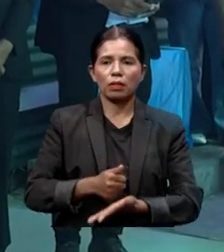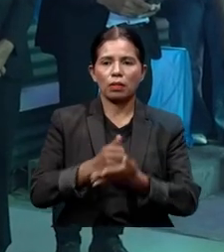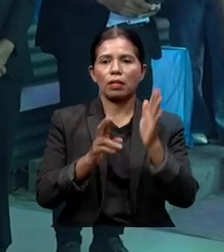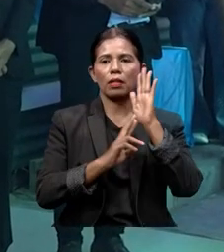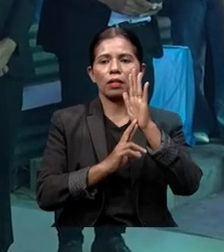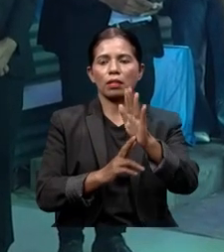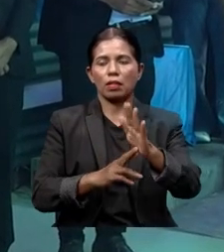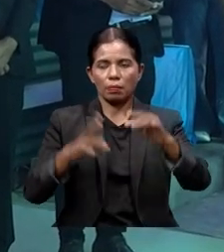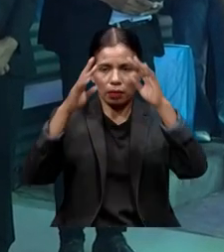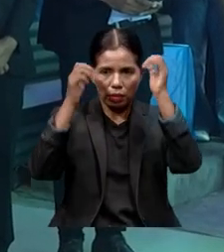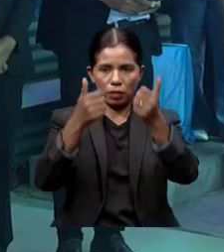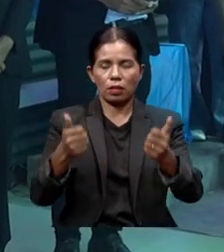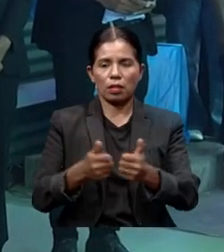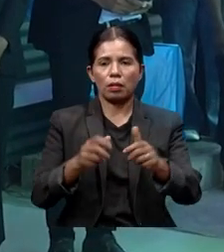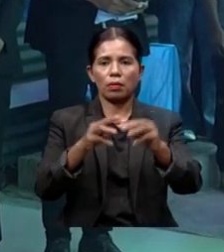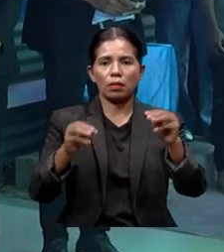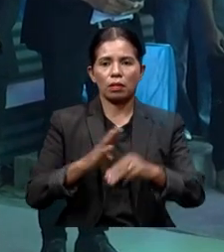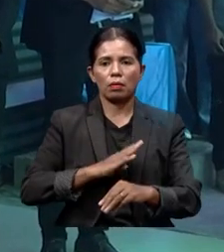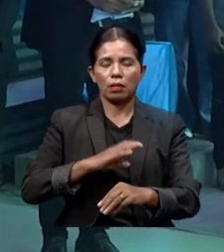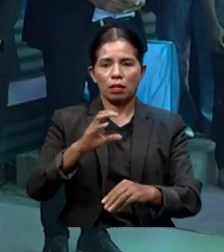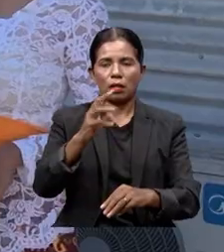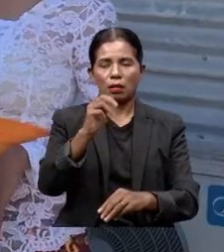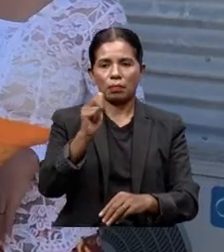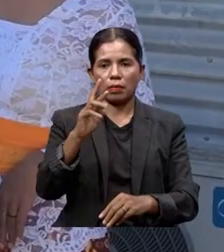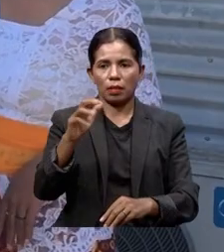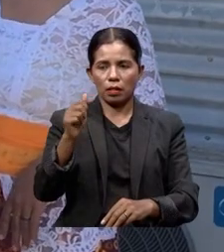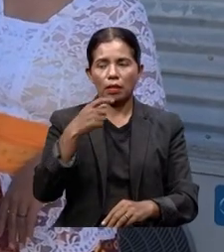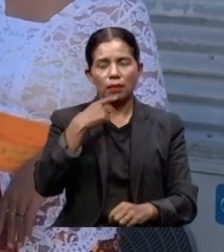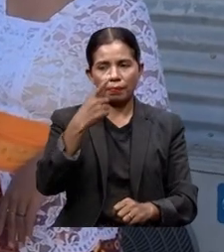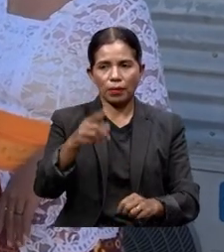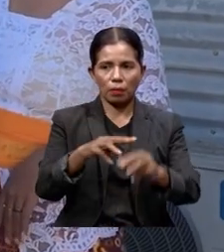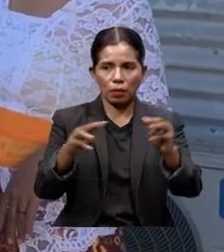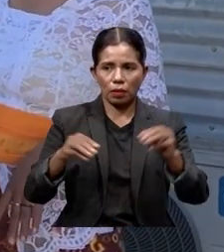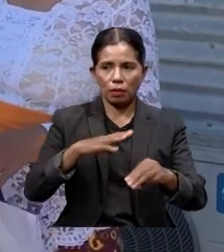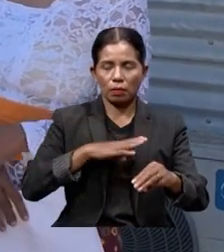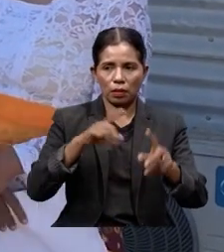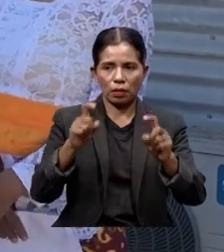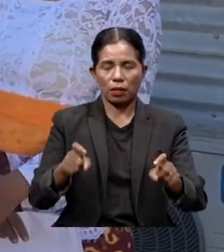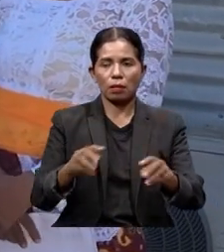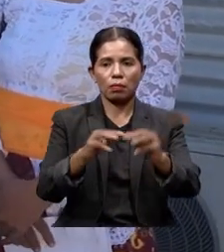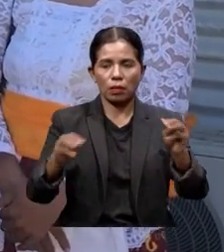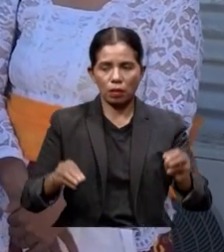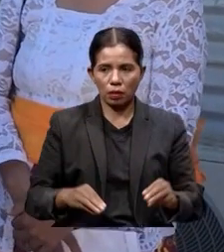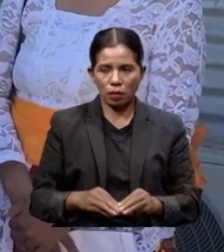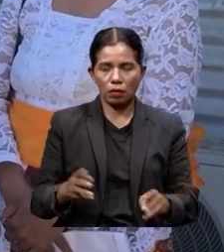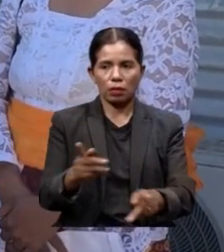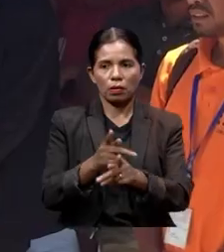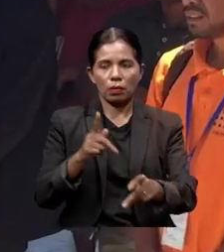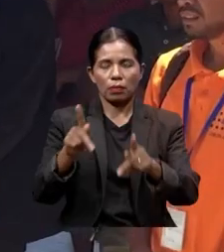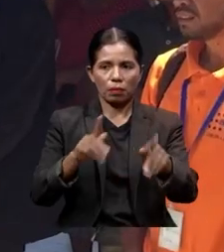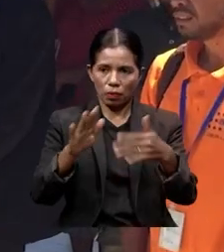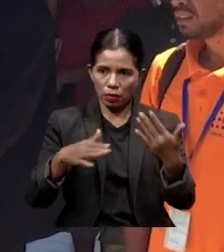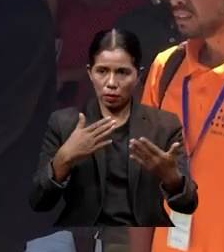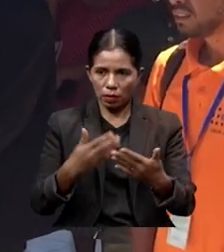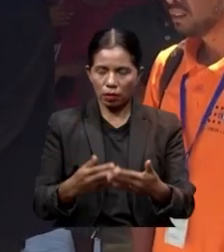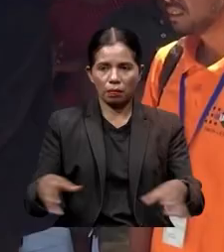representante, presidente e autoridade do município Baucau, Maria Celestinha Vigas Hateten, município Baucau tem que sair município nebe seguro, ba emohoto,